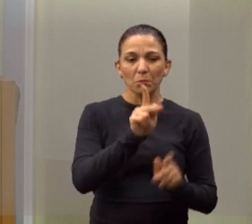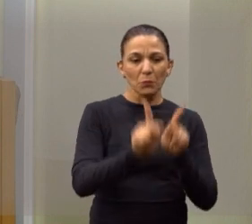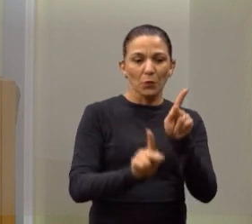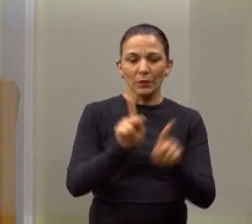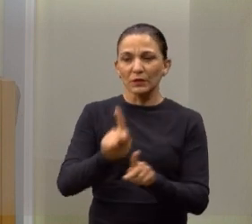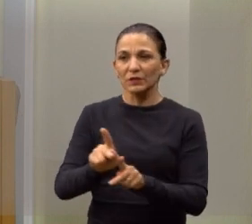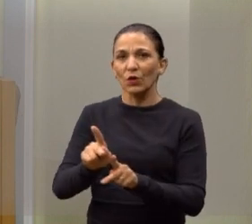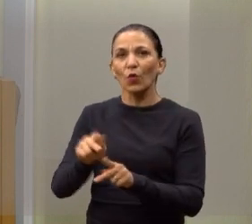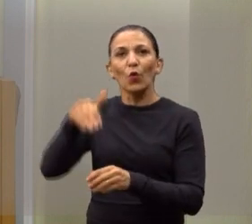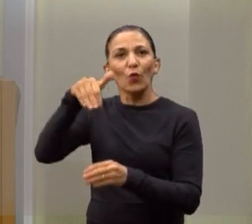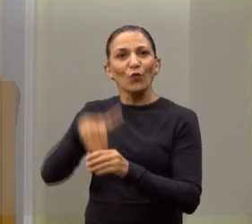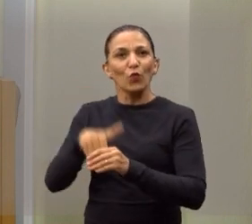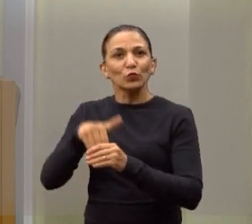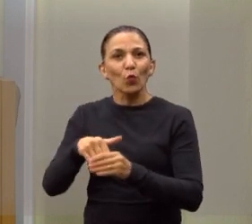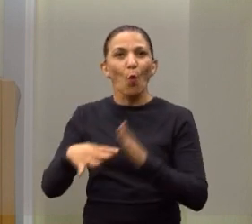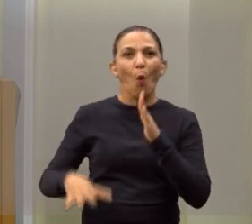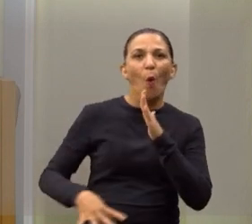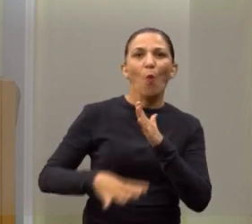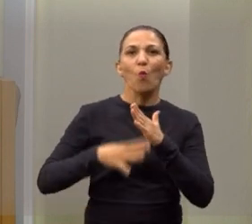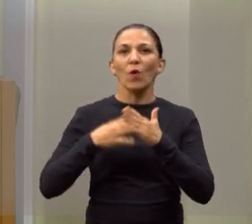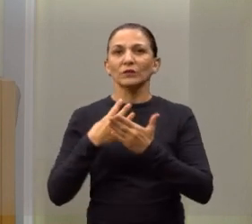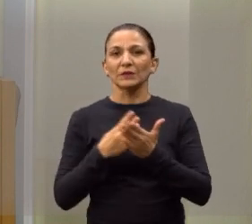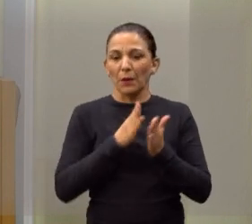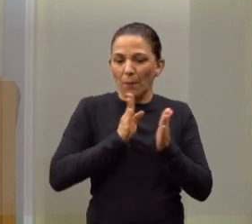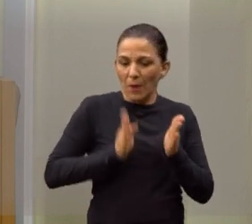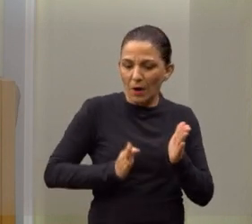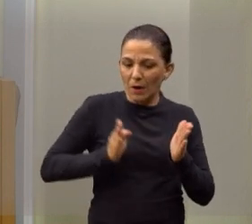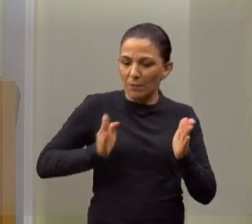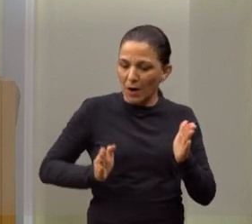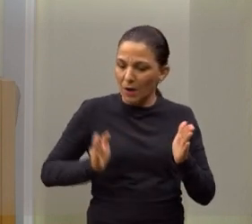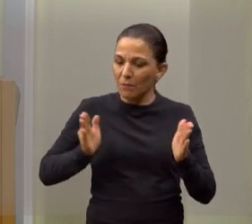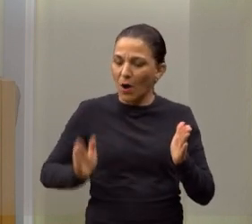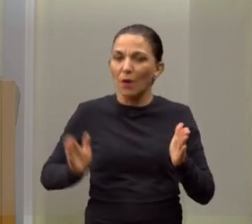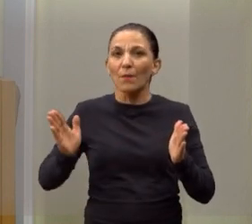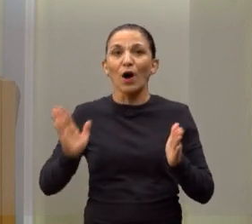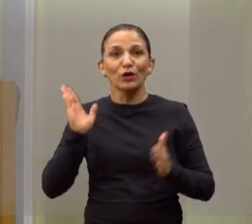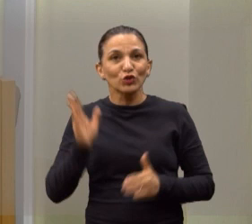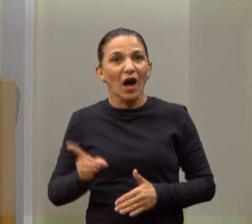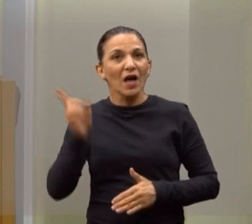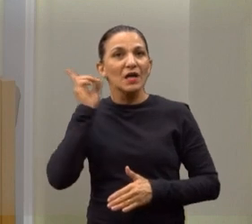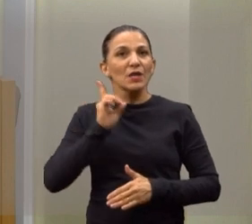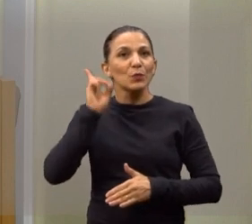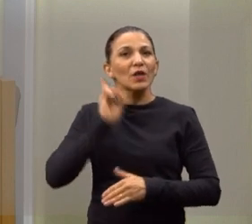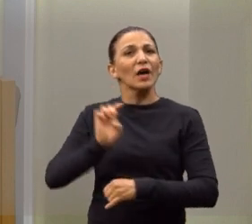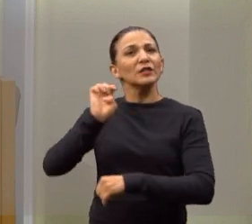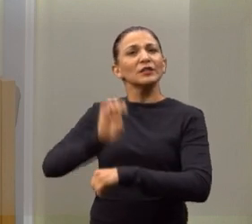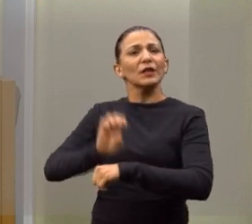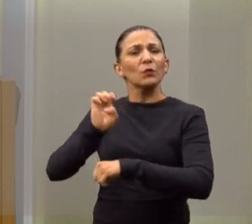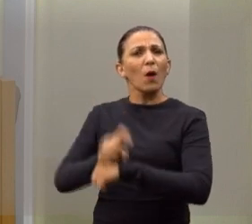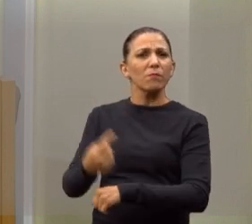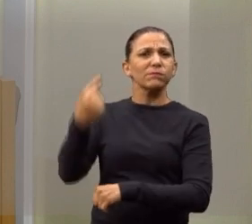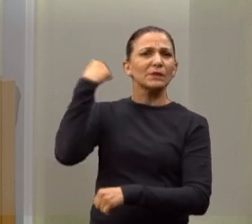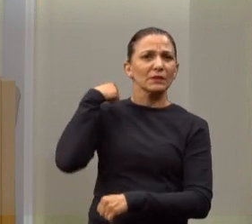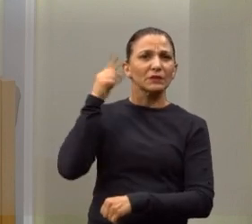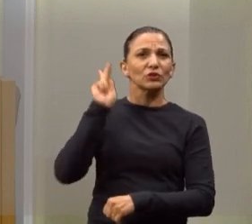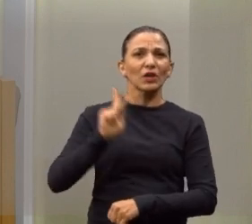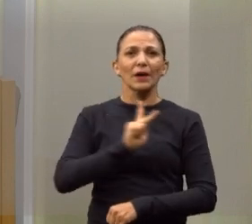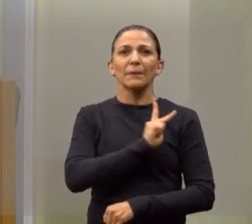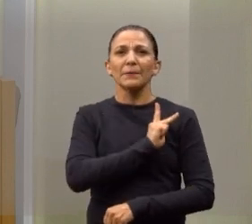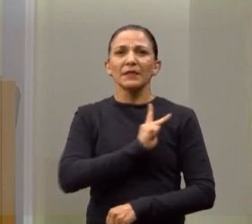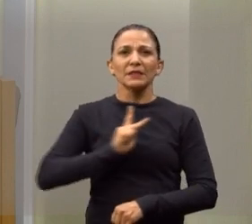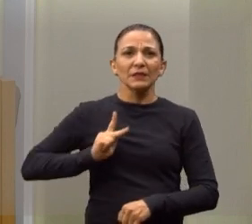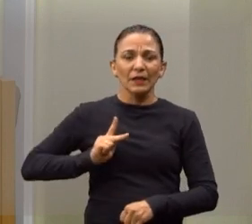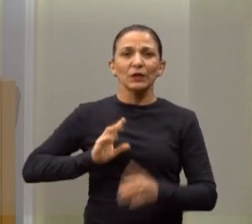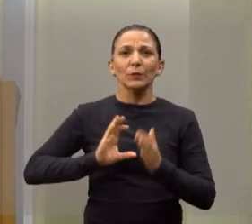com quatro mandatos foi deputado estadual foi presidente do